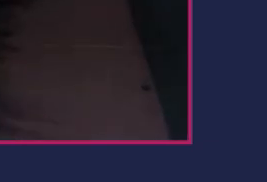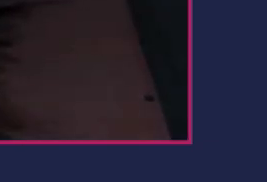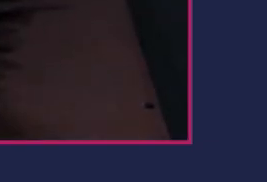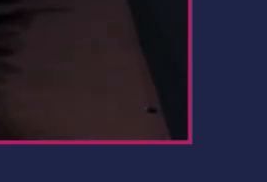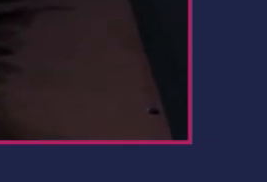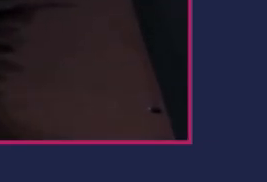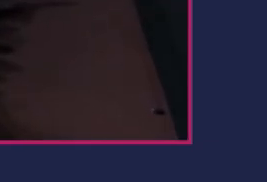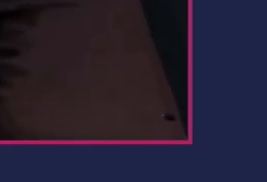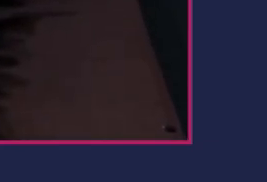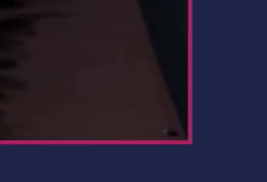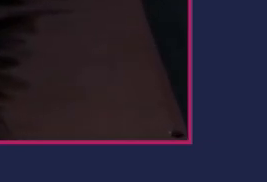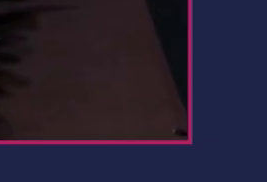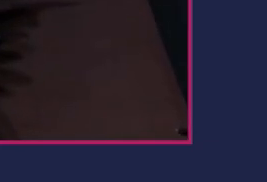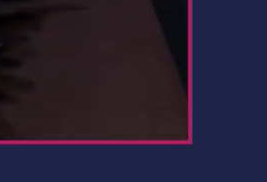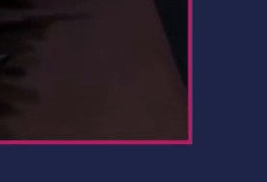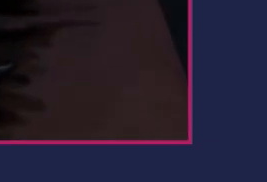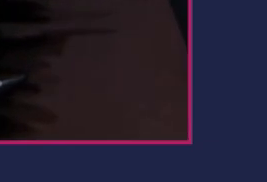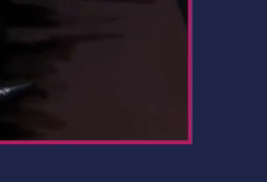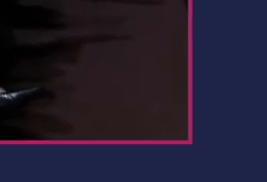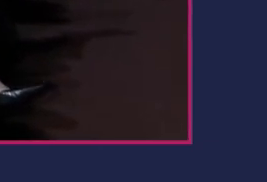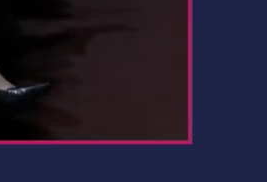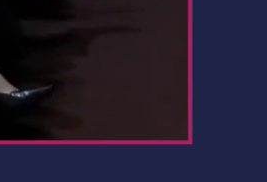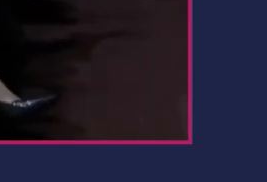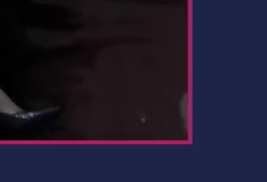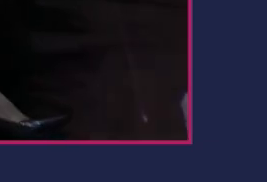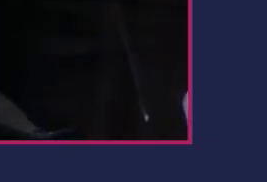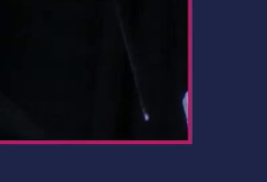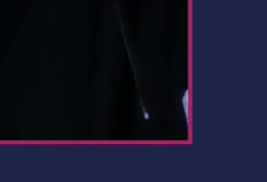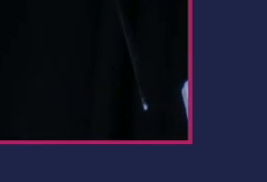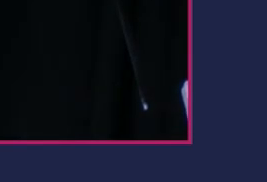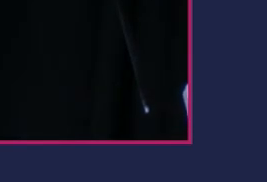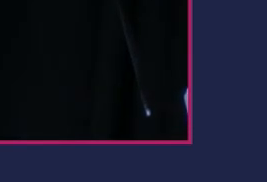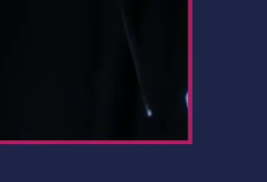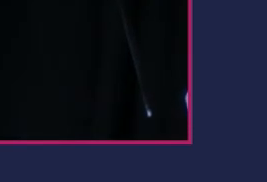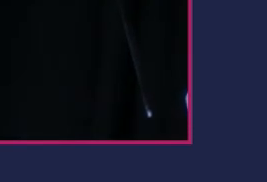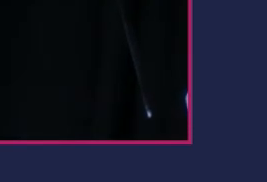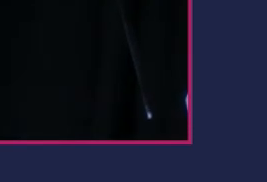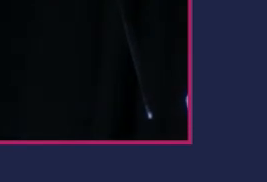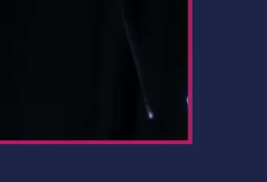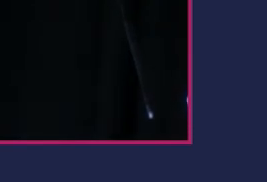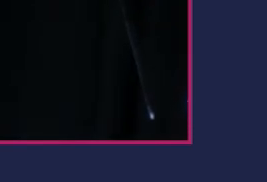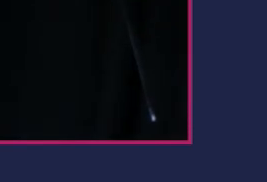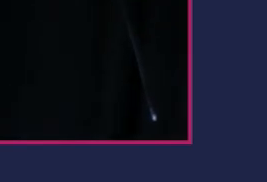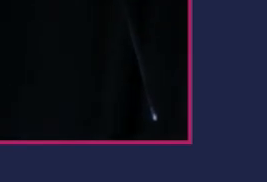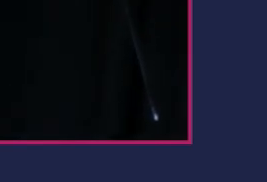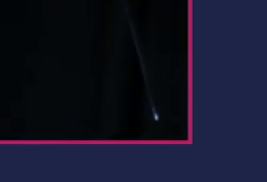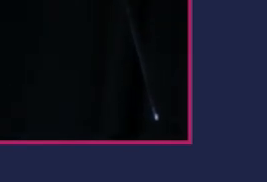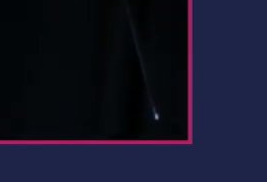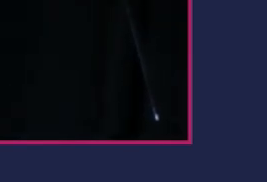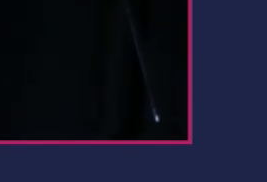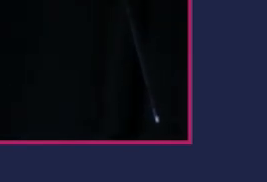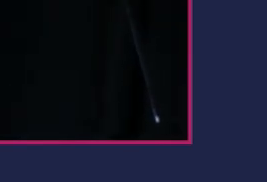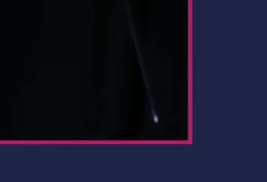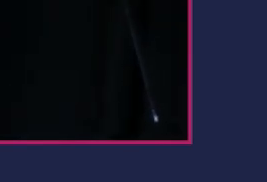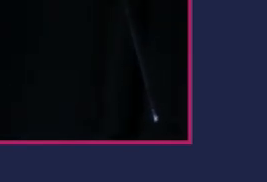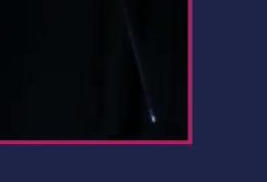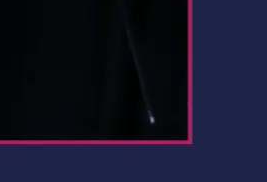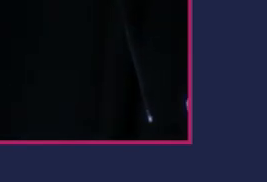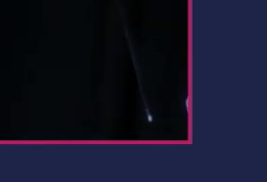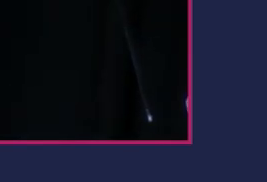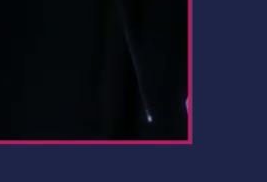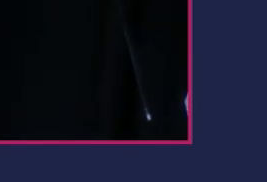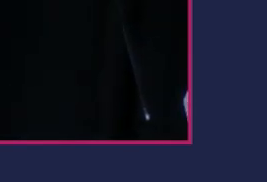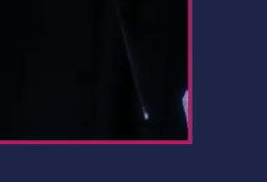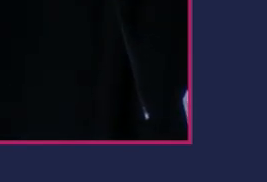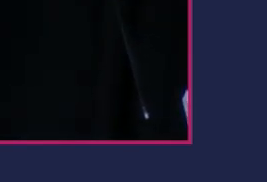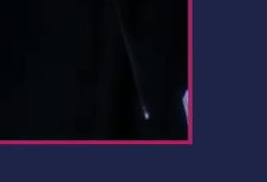Ótimo dia a todos vocês. Sejam todos muitíssimo bem-vindos à nona edição do Cenário das Doenças Raras no Brasil. Meu nome é Camila Strouge, eu sou